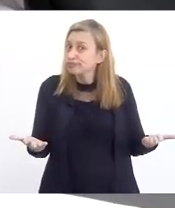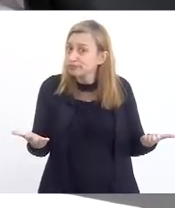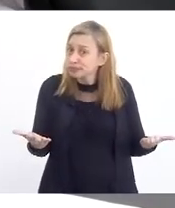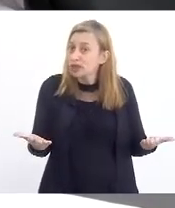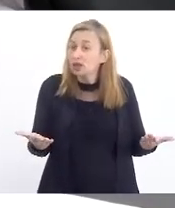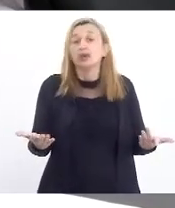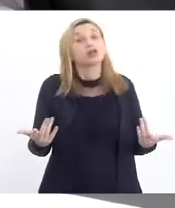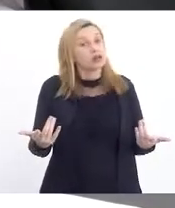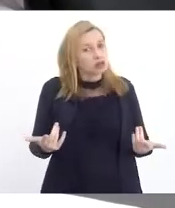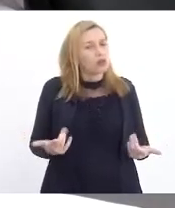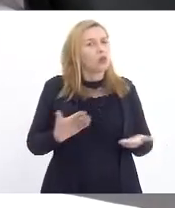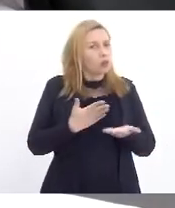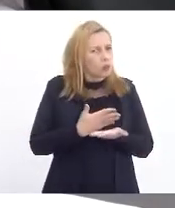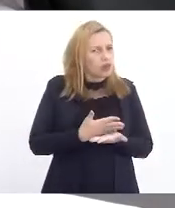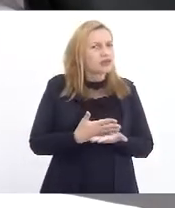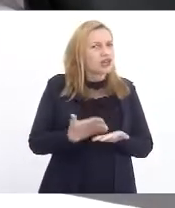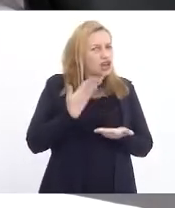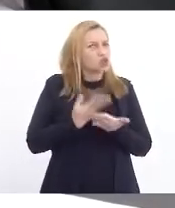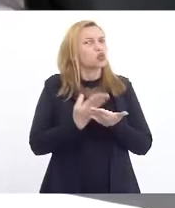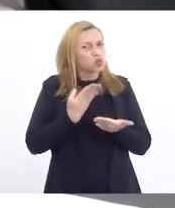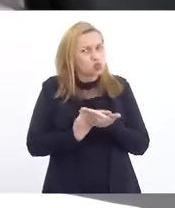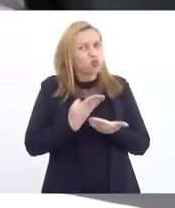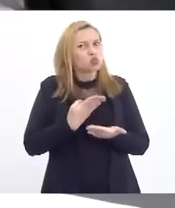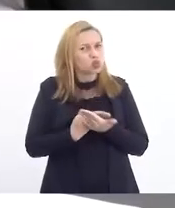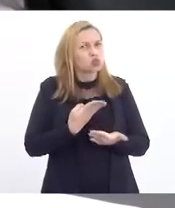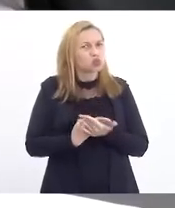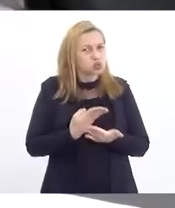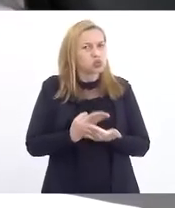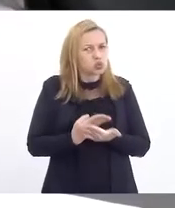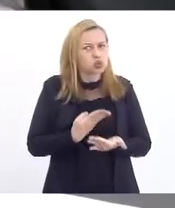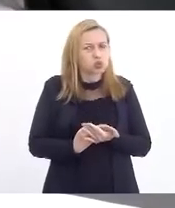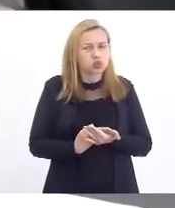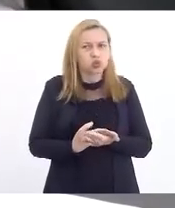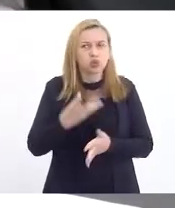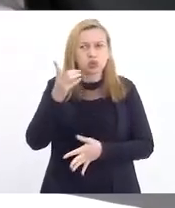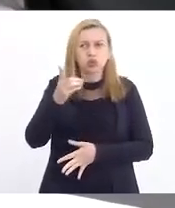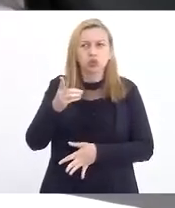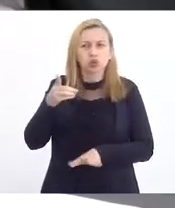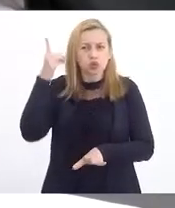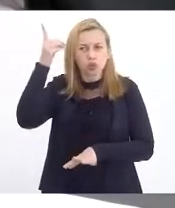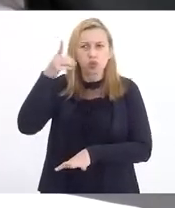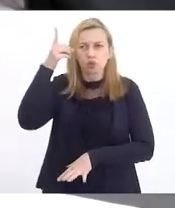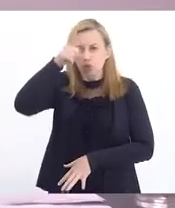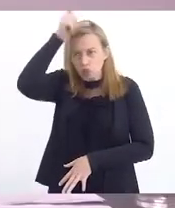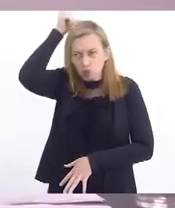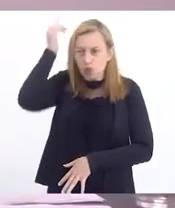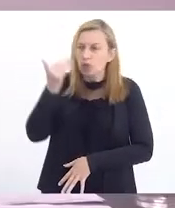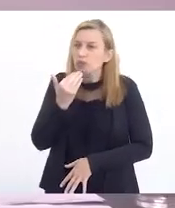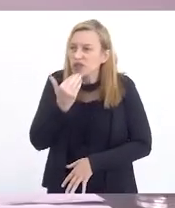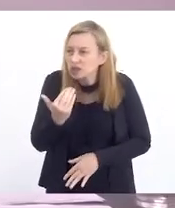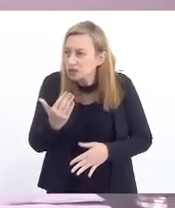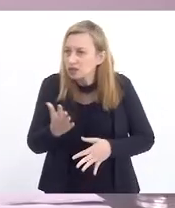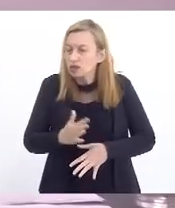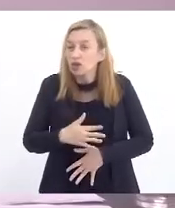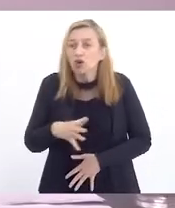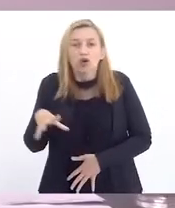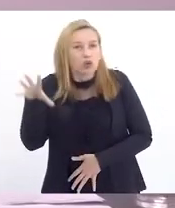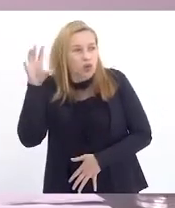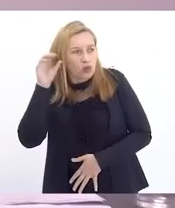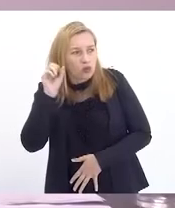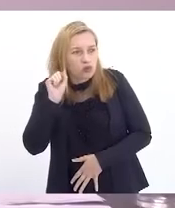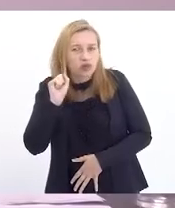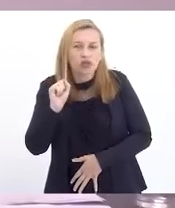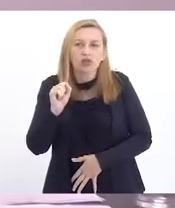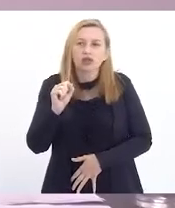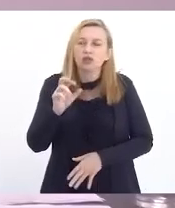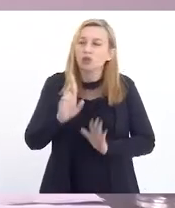Então, isso também tem que se começar a estudar. Senão... Luiz Paulo, eu gostaria de pedir, desculpe, a Vossa Excelência, que eu gostaria de ouvir ainda